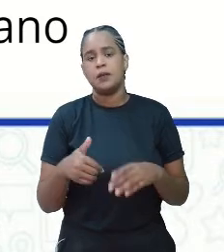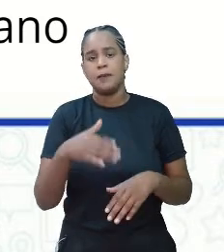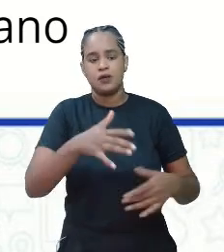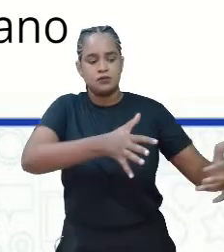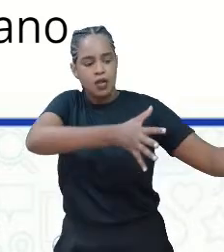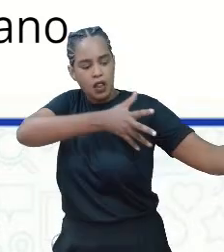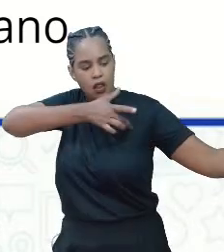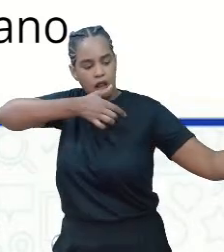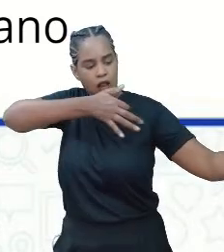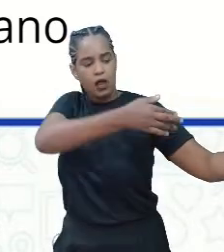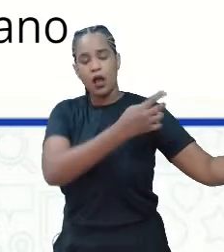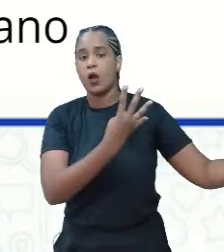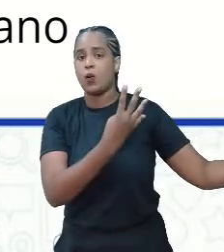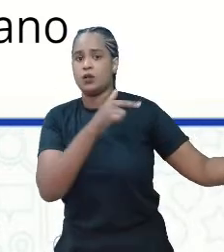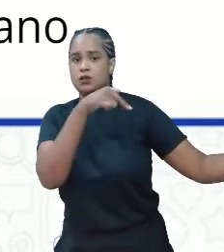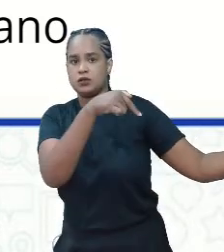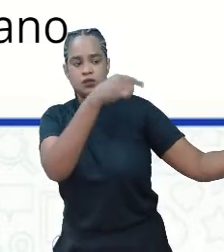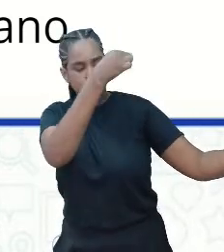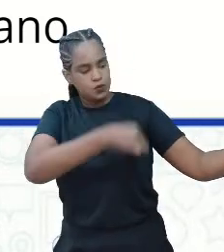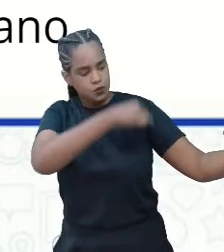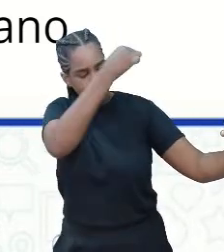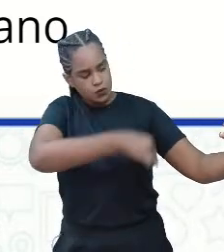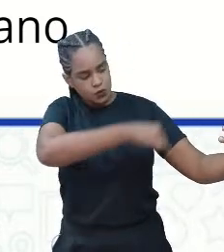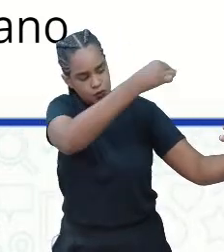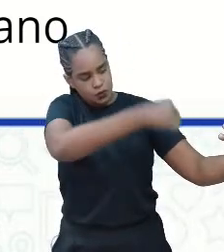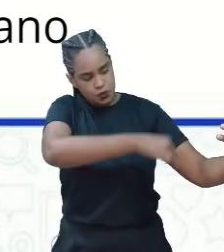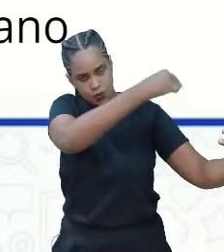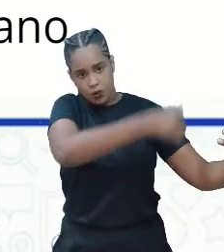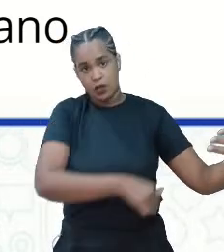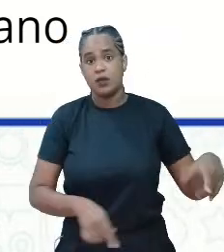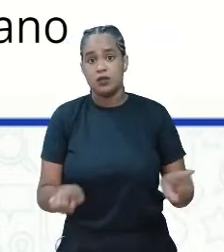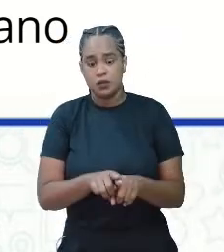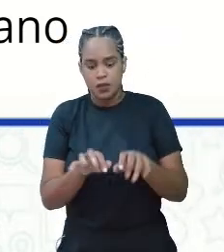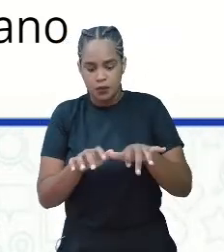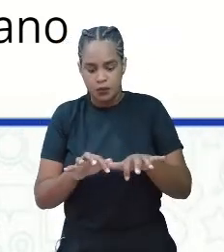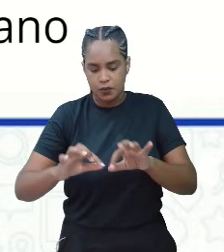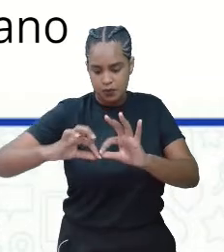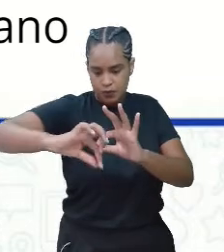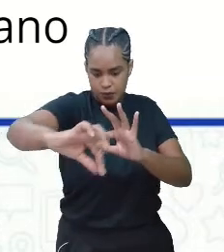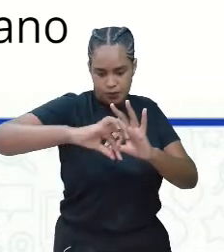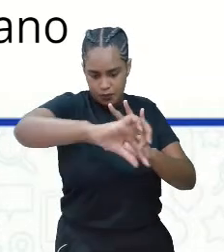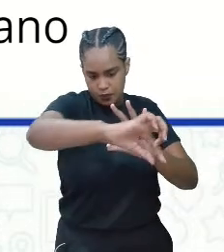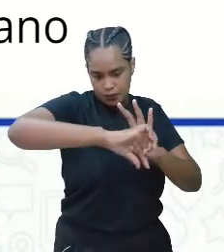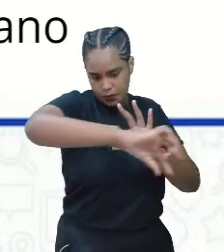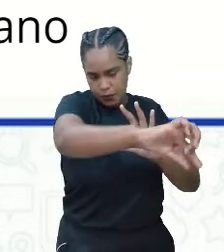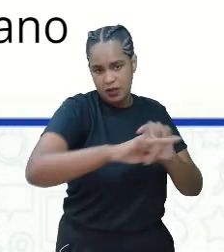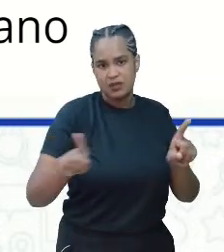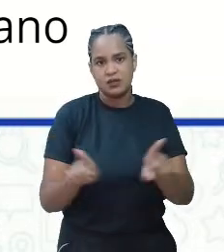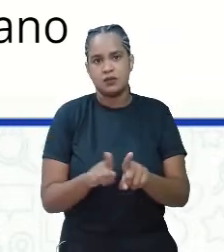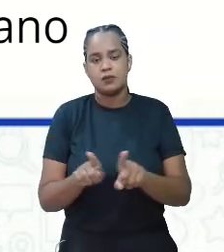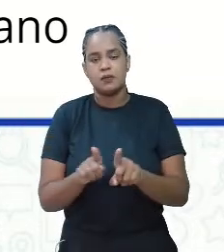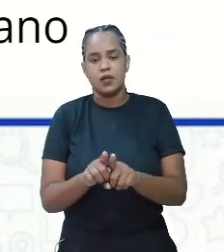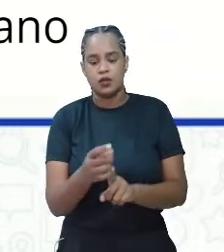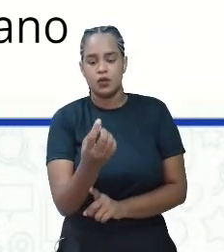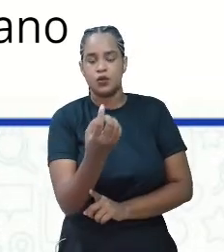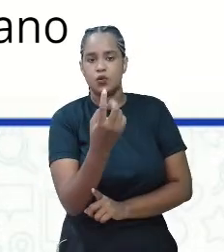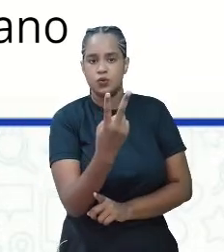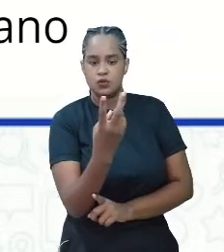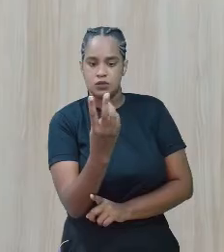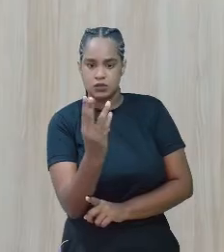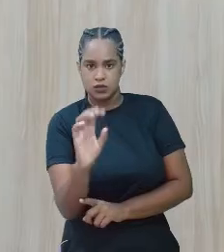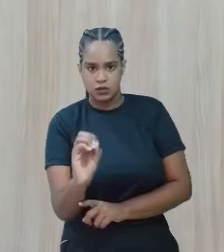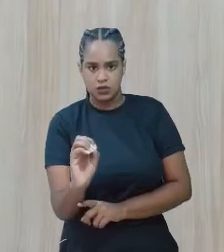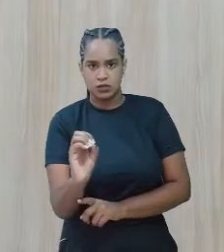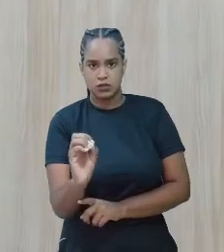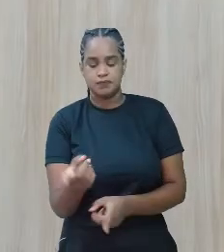pode ter até 47 cordas, o piano, que pode ter até 230 cordas. E é por isso que ele tem